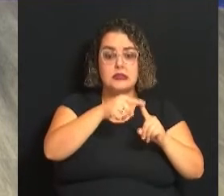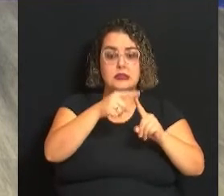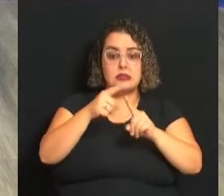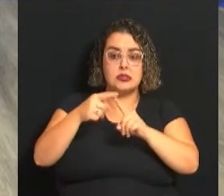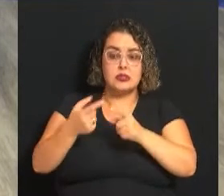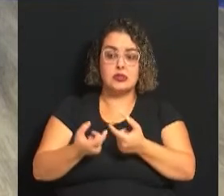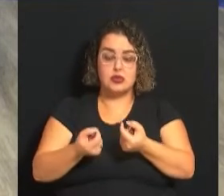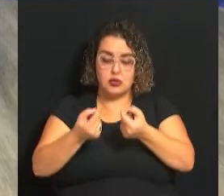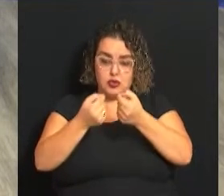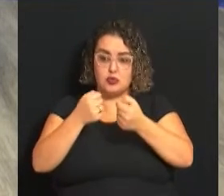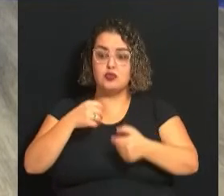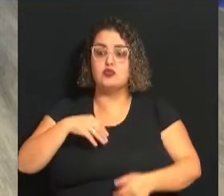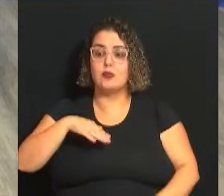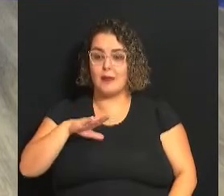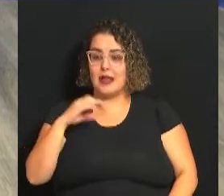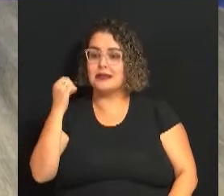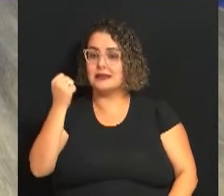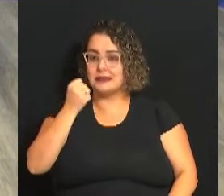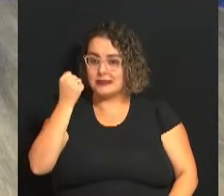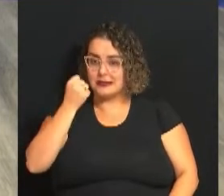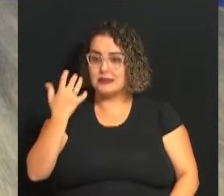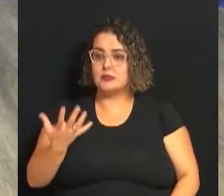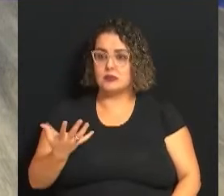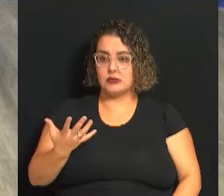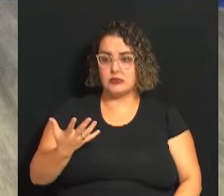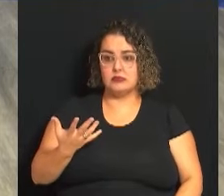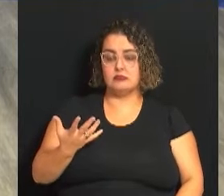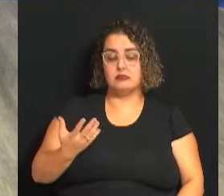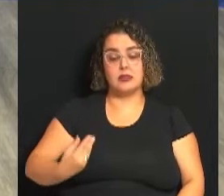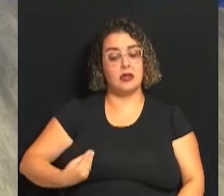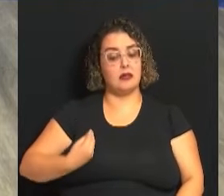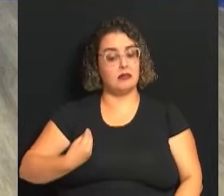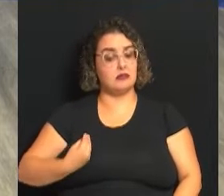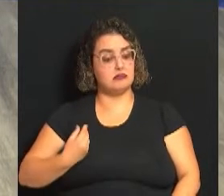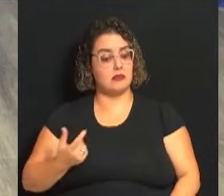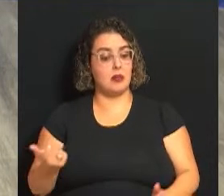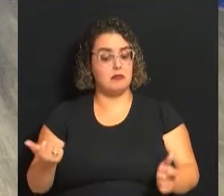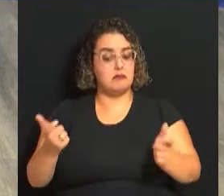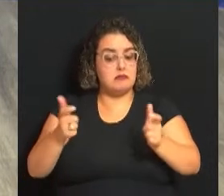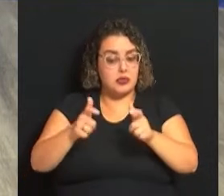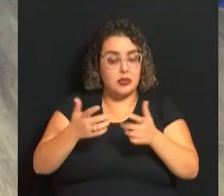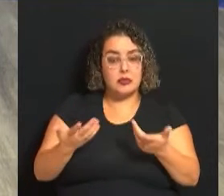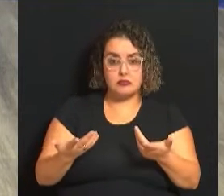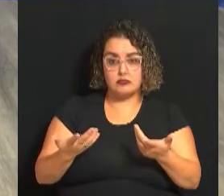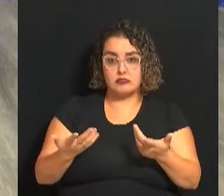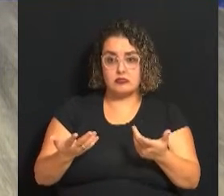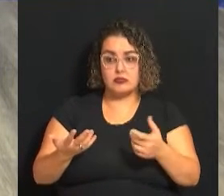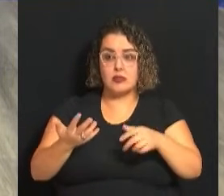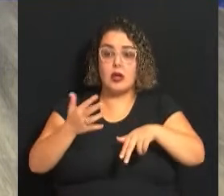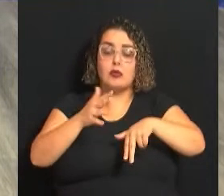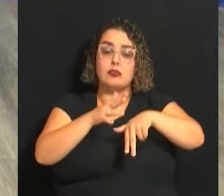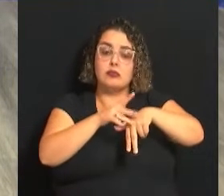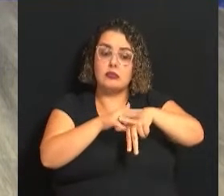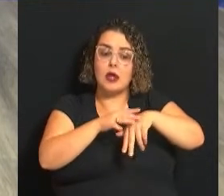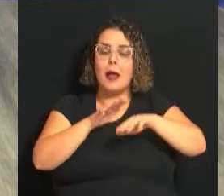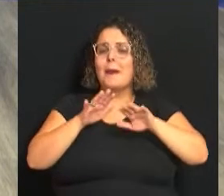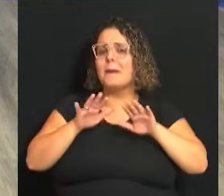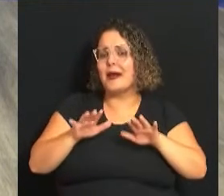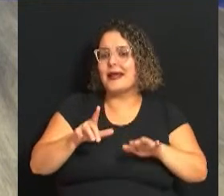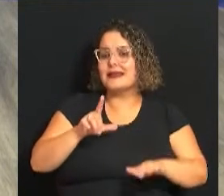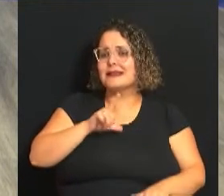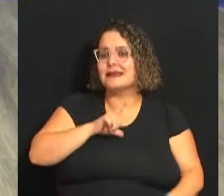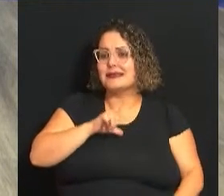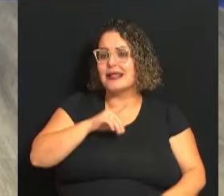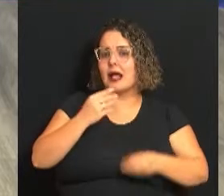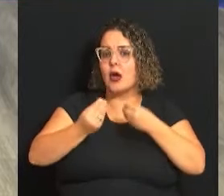mais agressivos, que a expectativa de vida acaba sendo muito baixa do paciente, mas tem também chance de